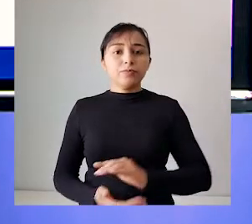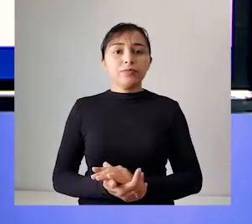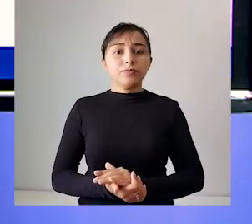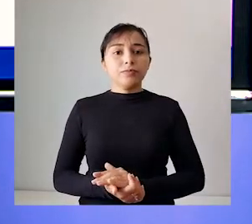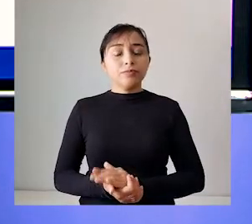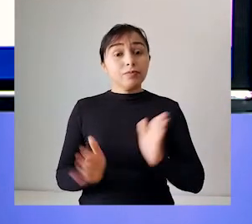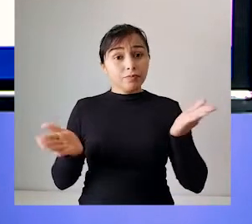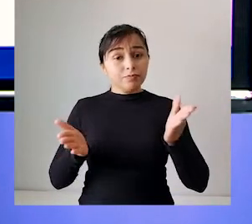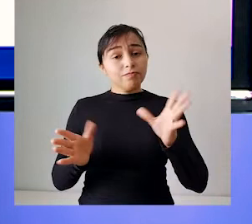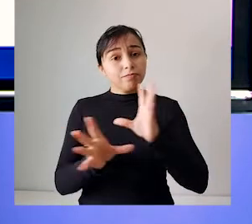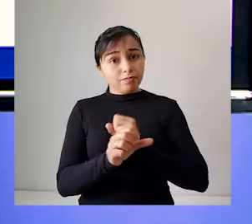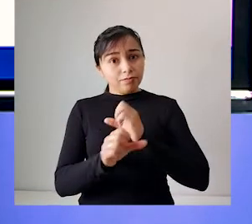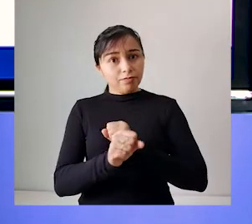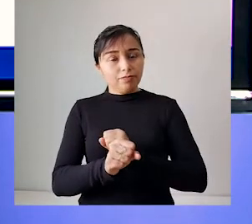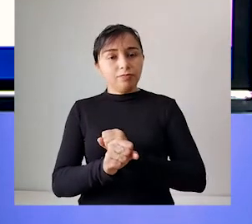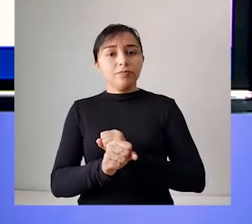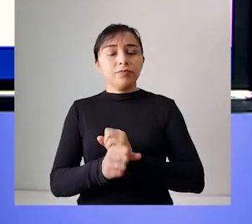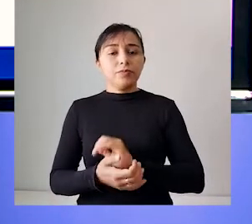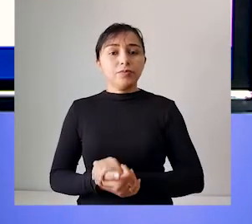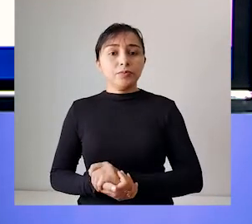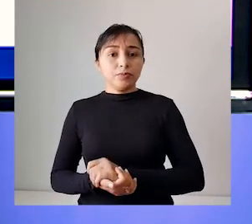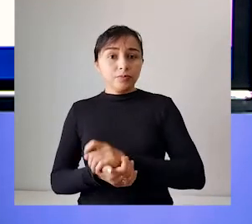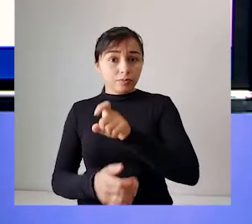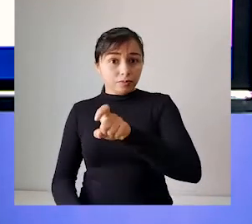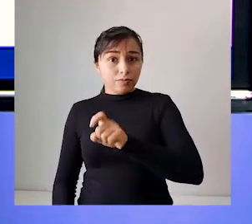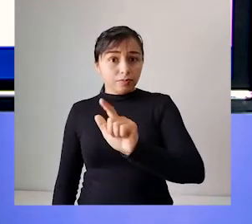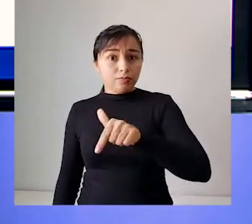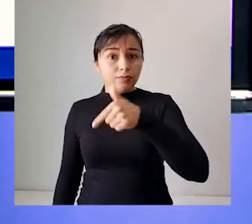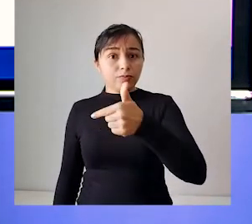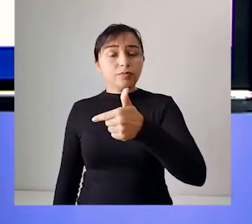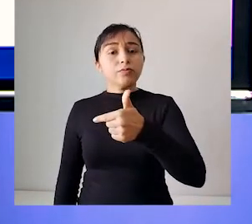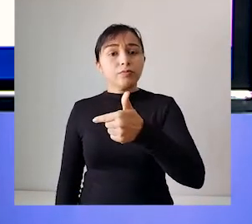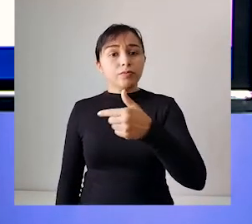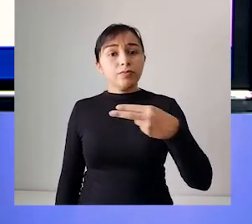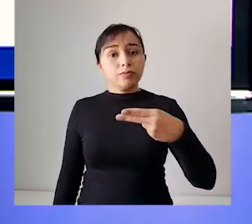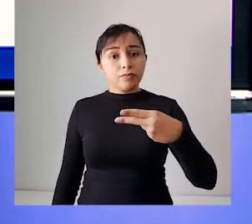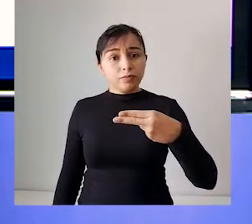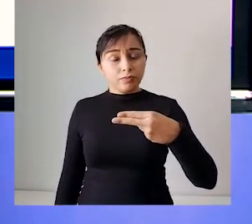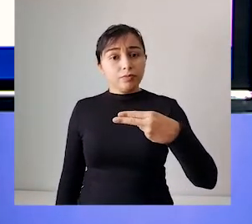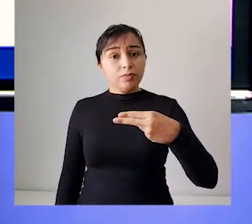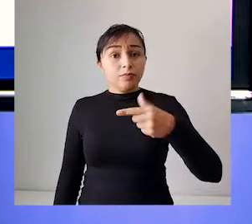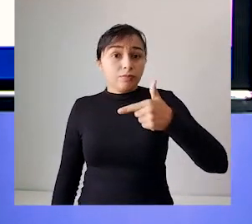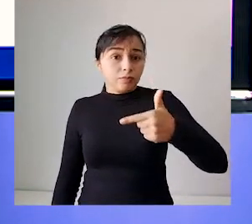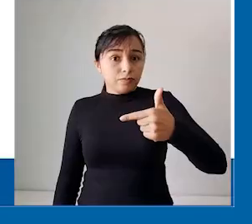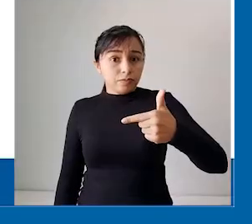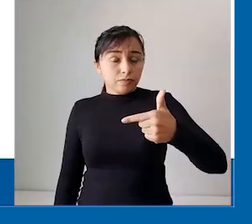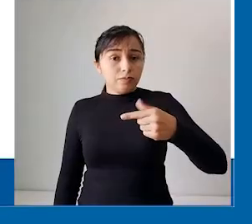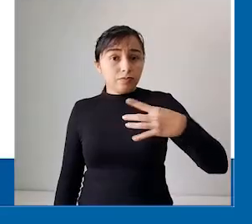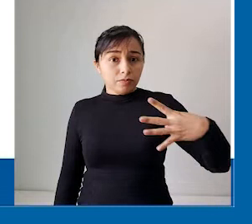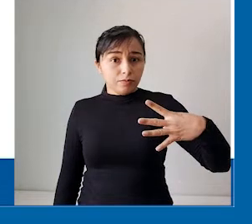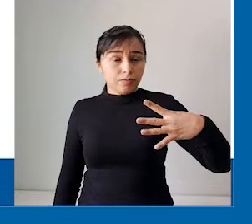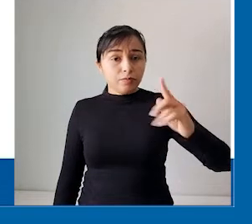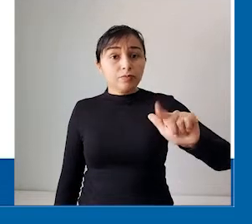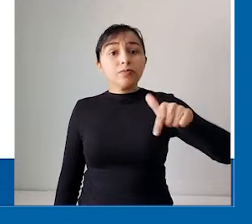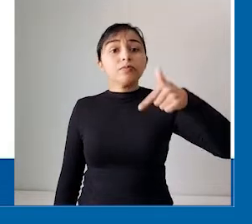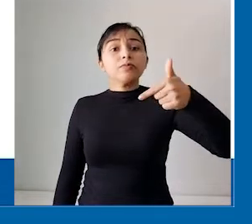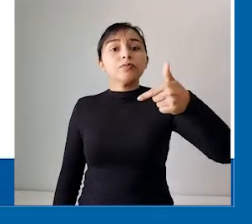é somente as contas. Então, vamos prosseguir. X ao quadrado vai ser igual a 24 ao